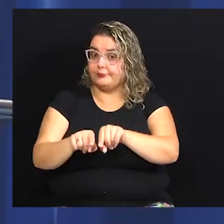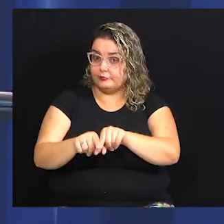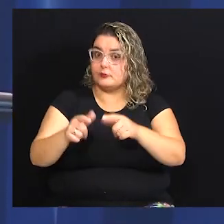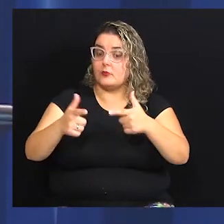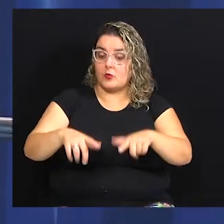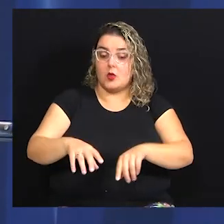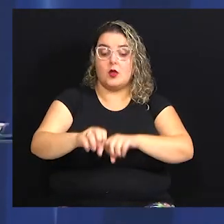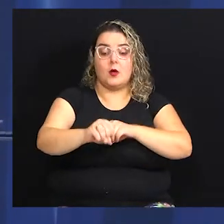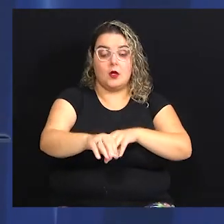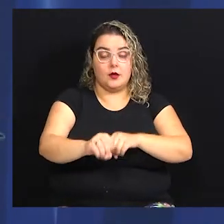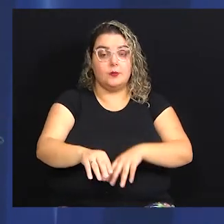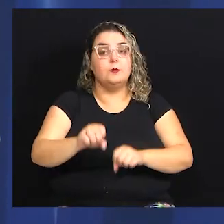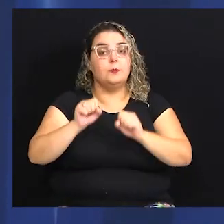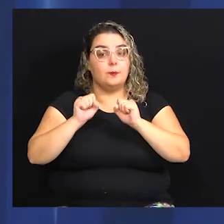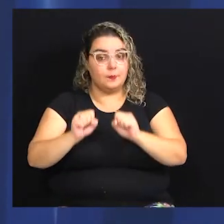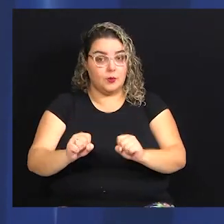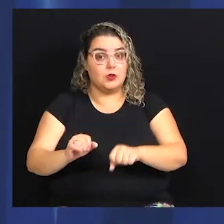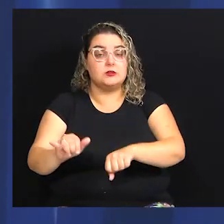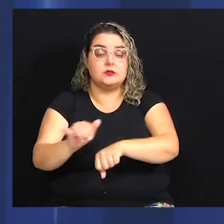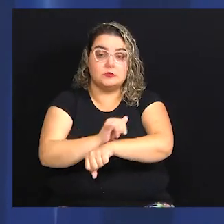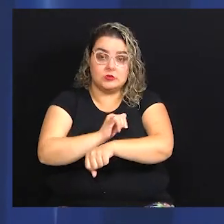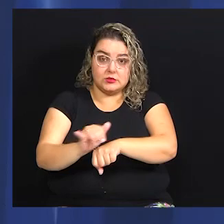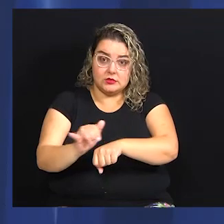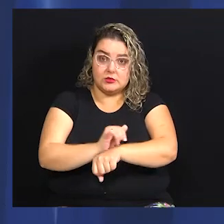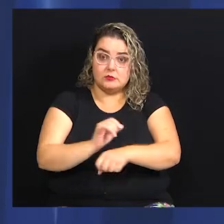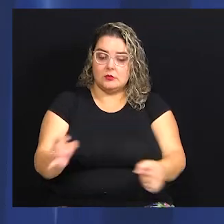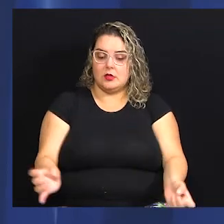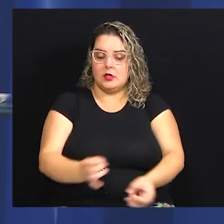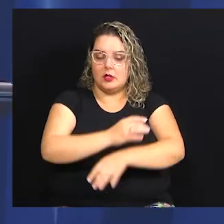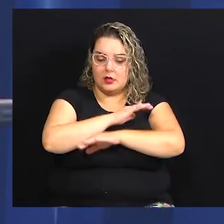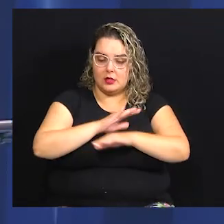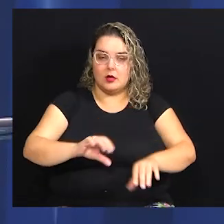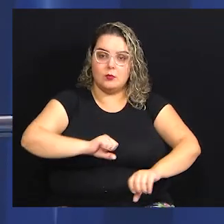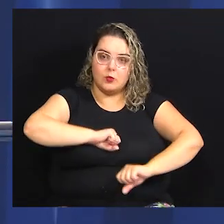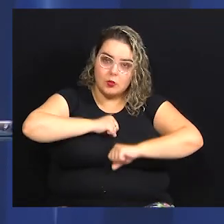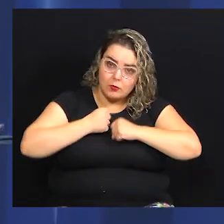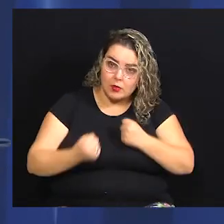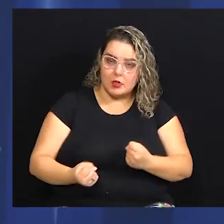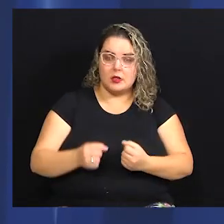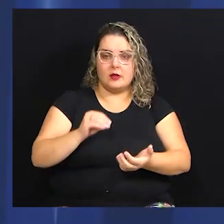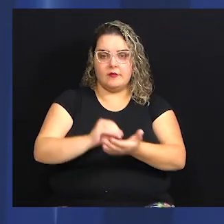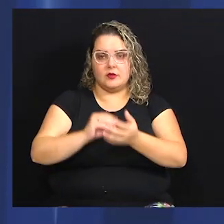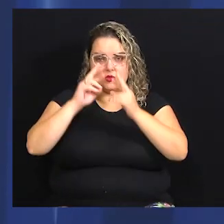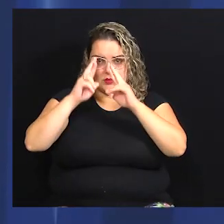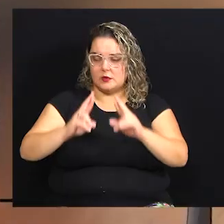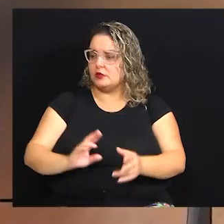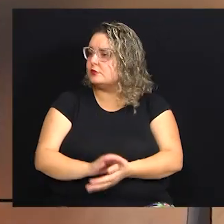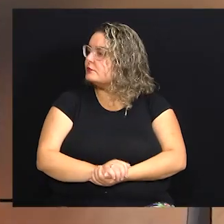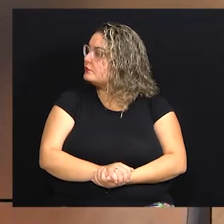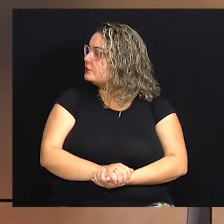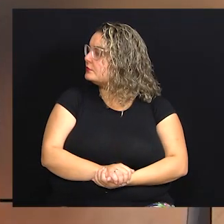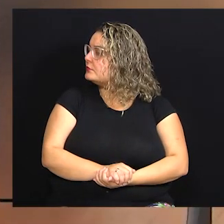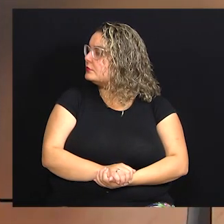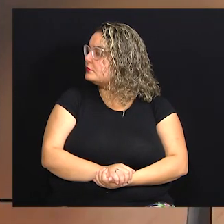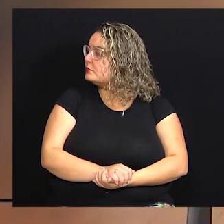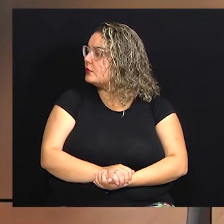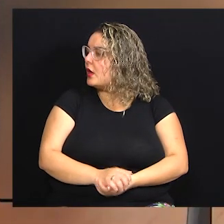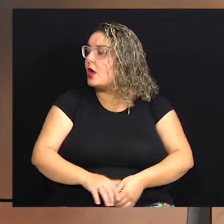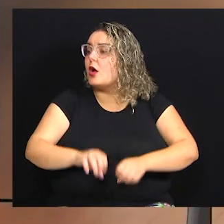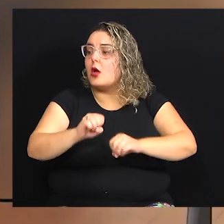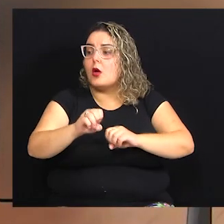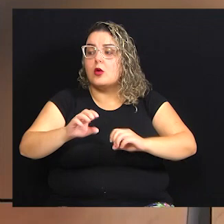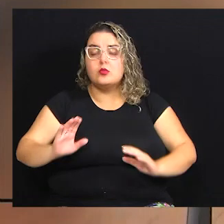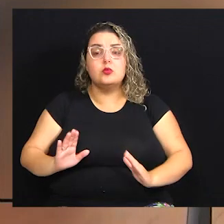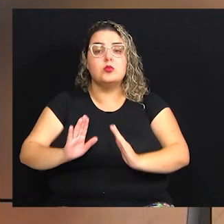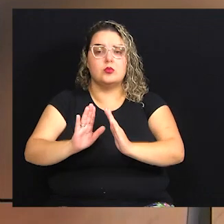o ambiente escolar, que pode ser uma ferramenta de combate ao ódio e à intolerância. A educação